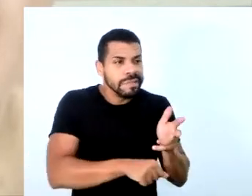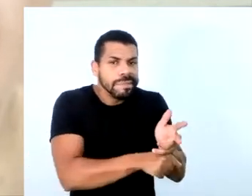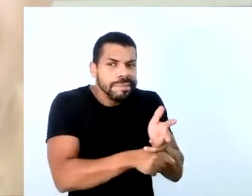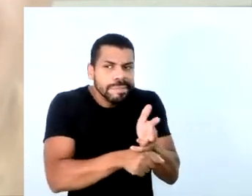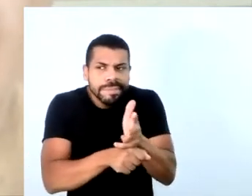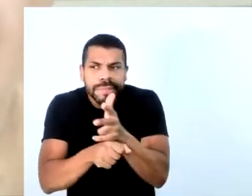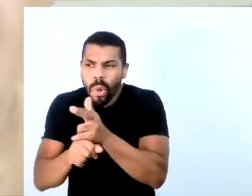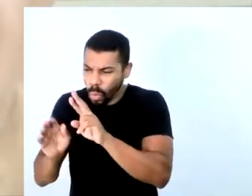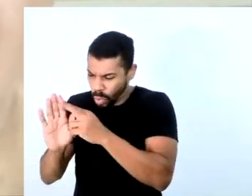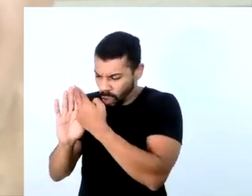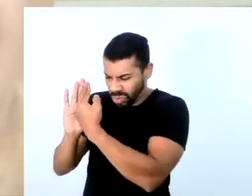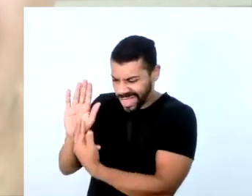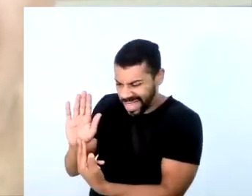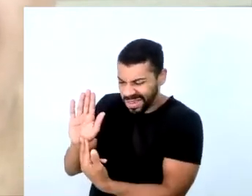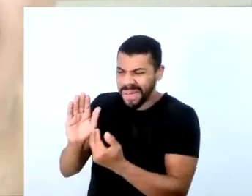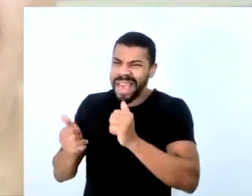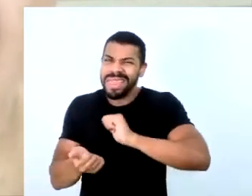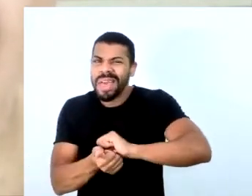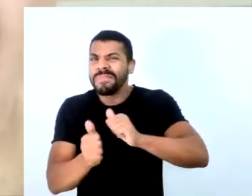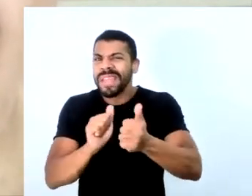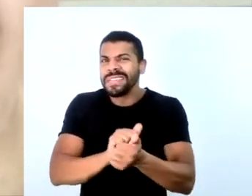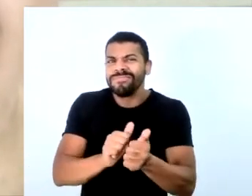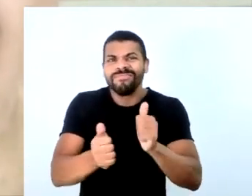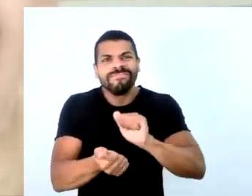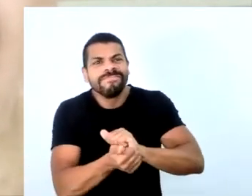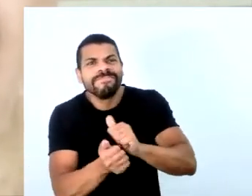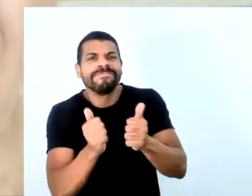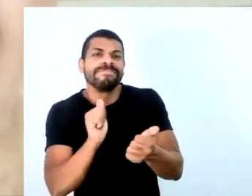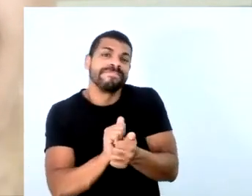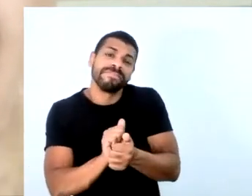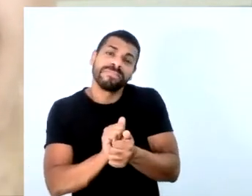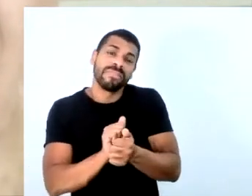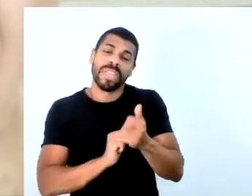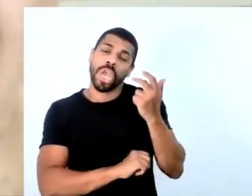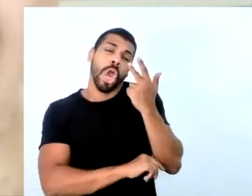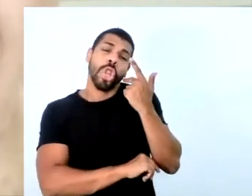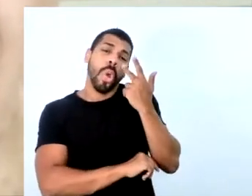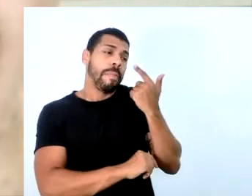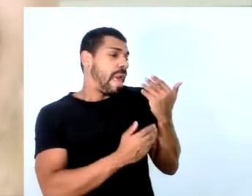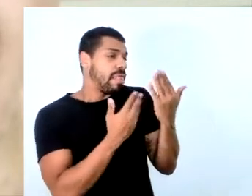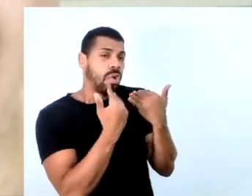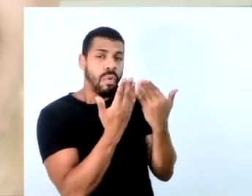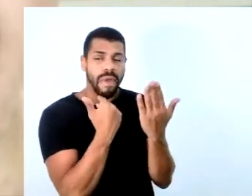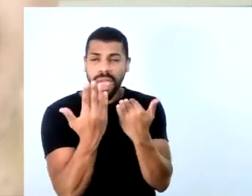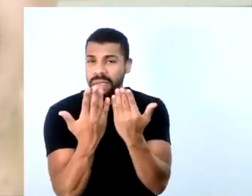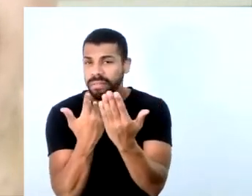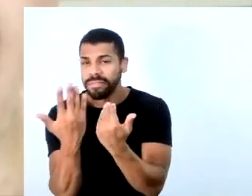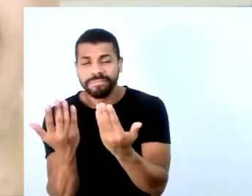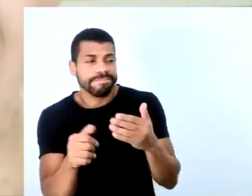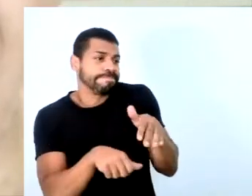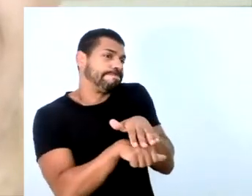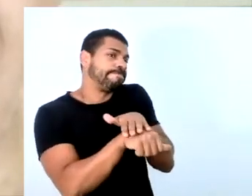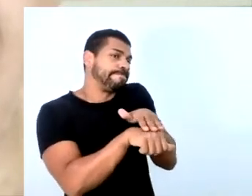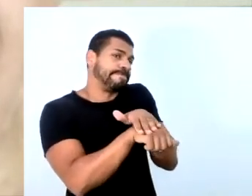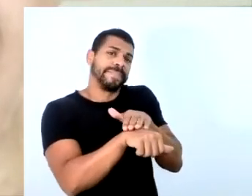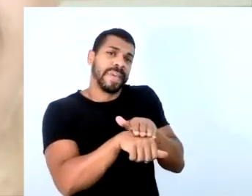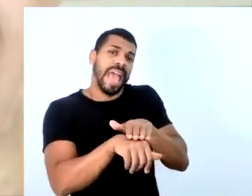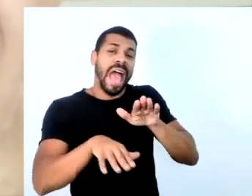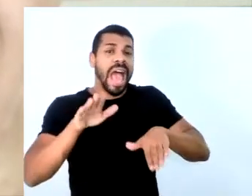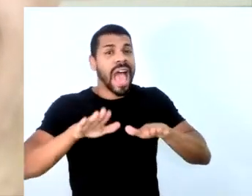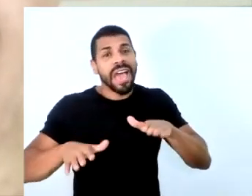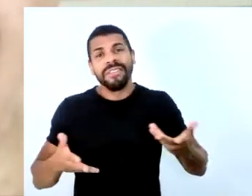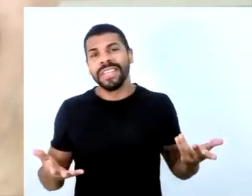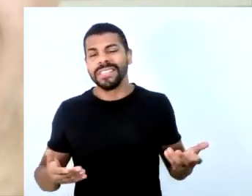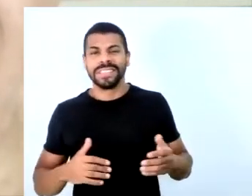Talvez a gente precise discutir, talvez a gente precise filmar, talvez esse roteiro que você me apresentou ainda está faltando coisas. E é uma conversa